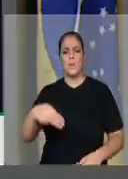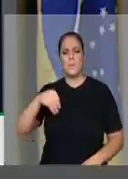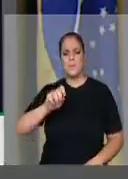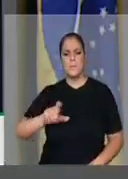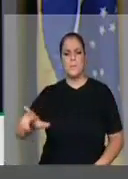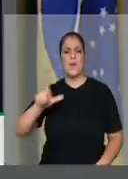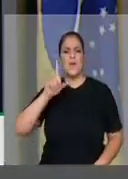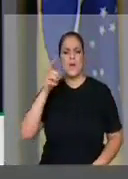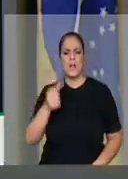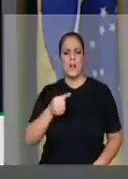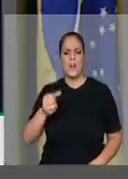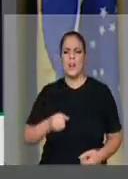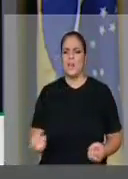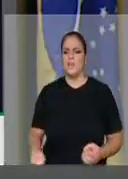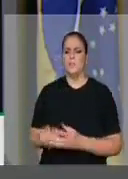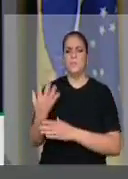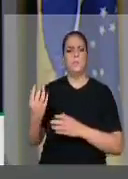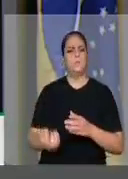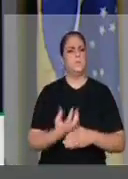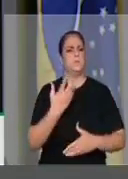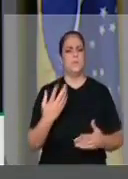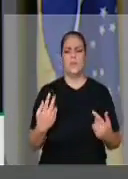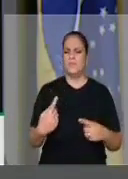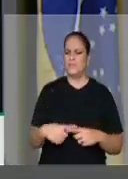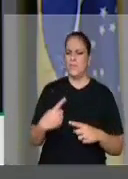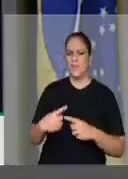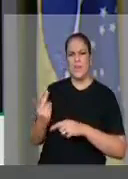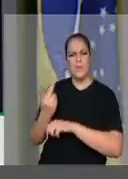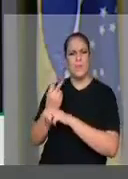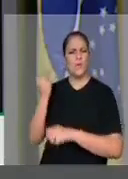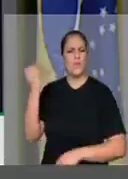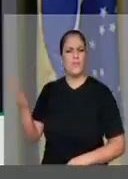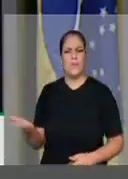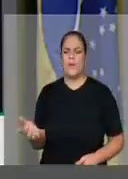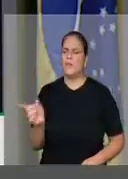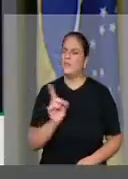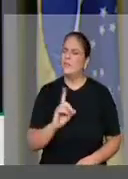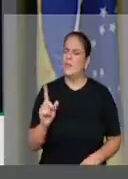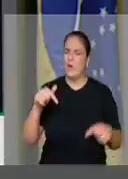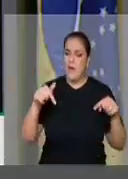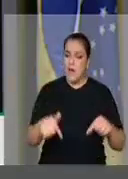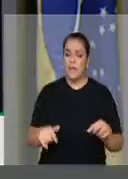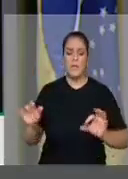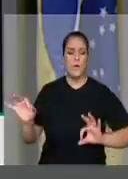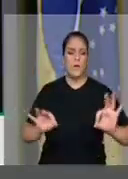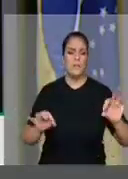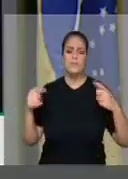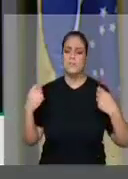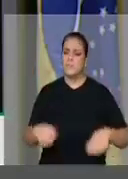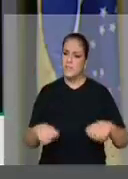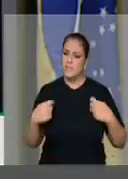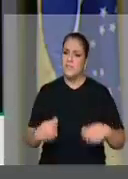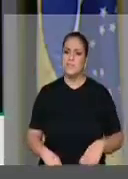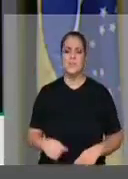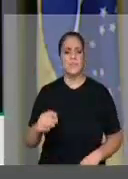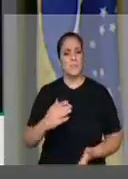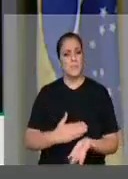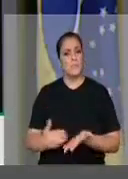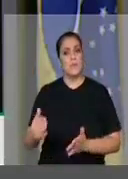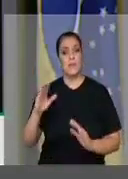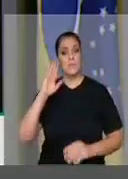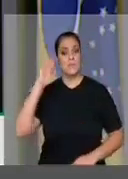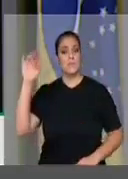estamos fazendo buscando oportunidade lá fora? Vamos fazer as mudanças, começando por esta